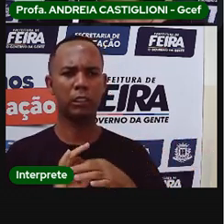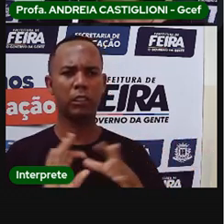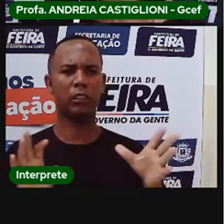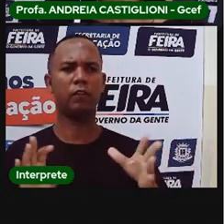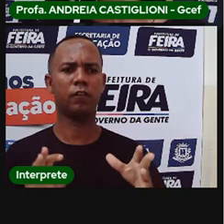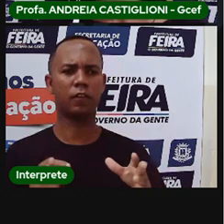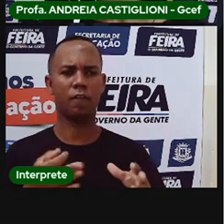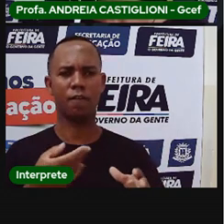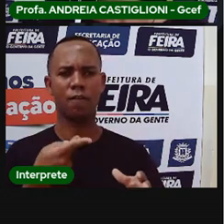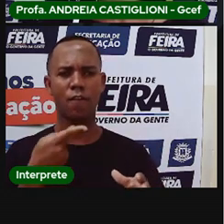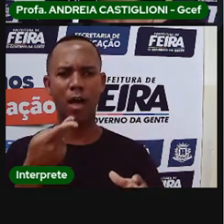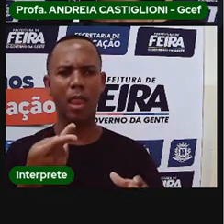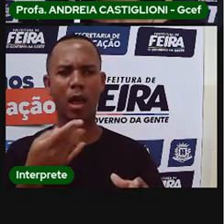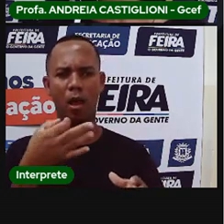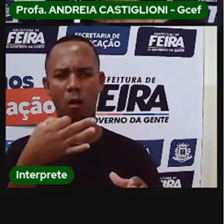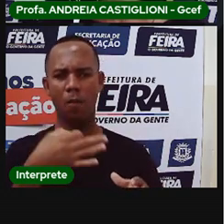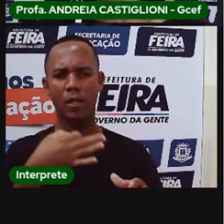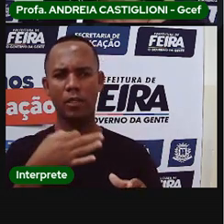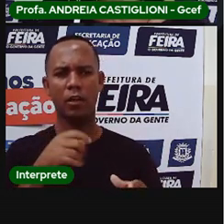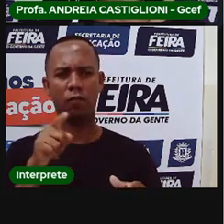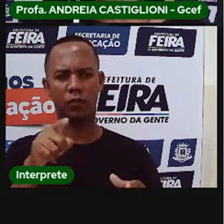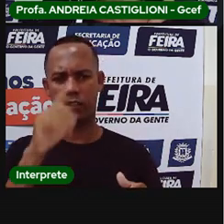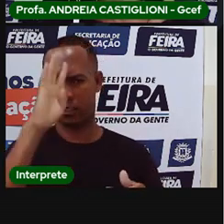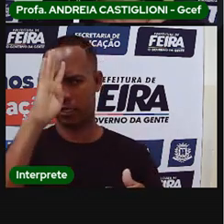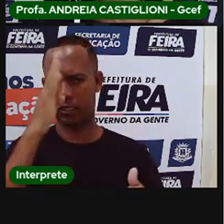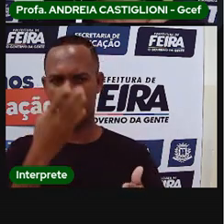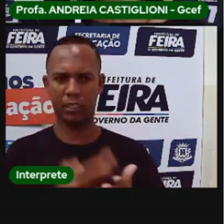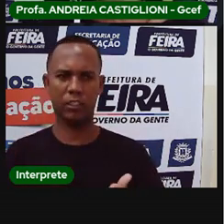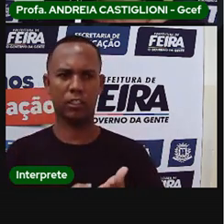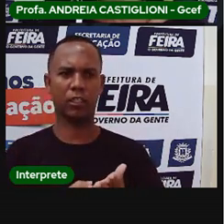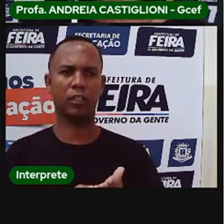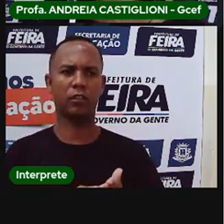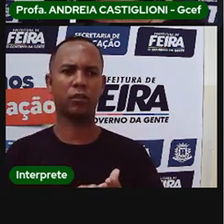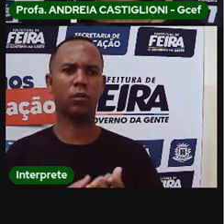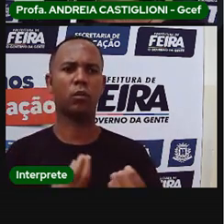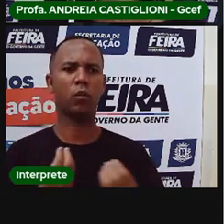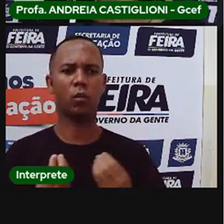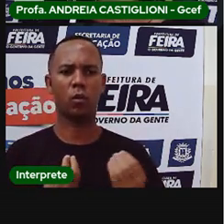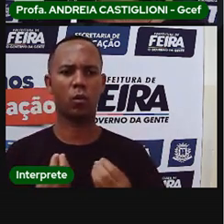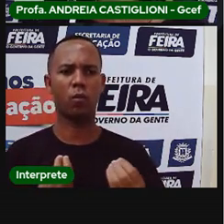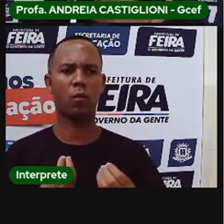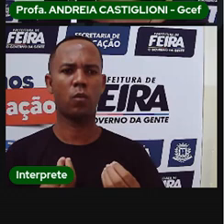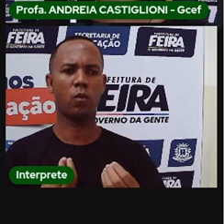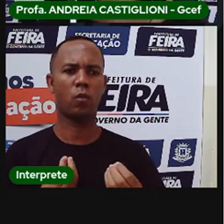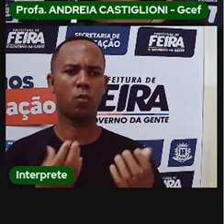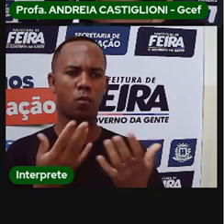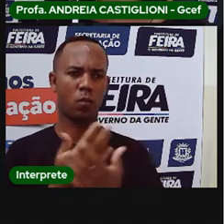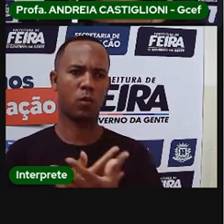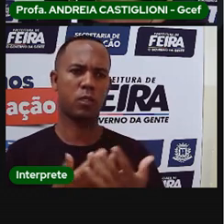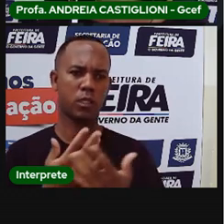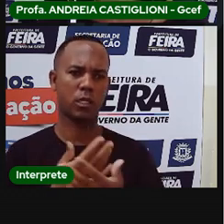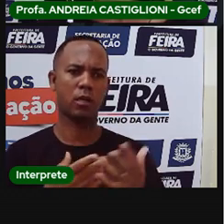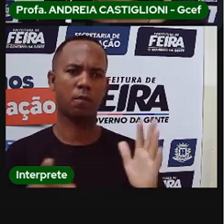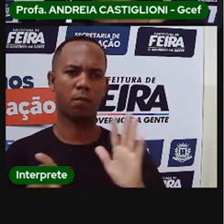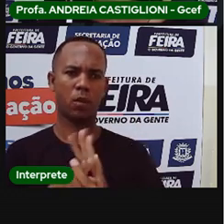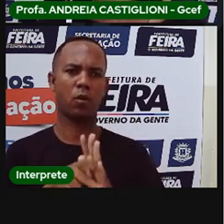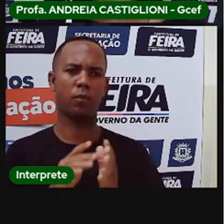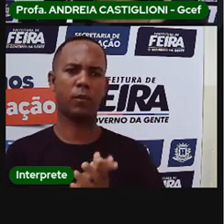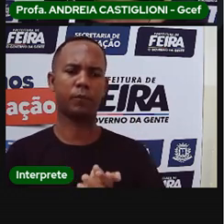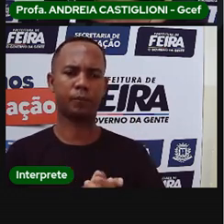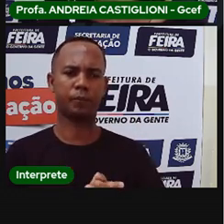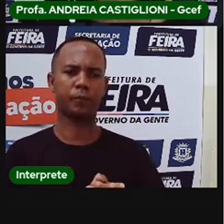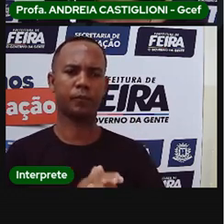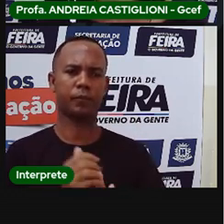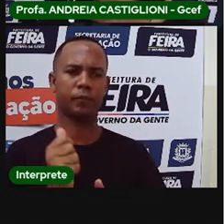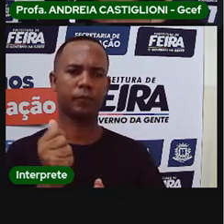trazer voz ao que você acredita, utilizando o rap, que é um estilo musical. Muito bem, parabéns, Tainá. Antônia